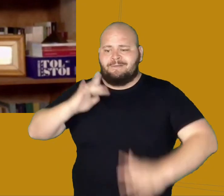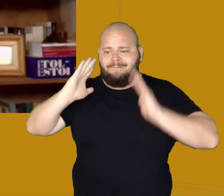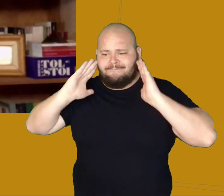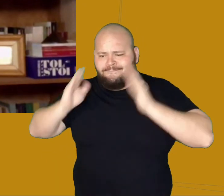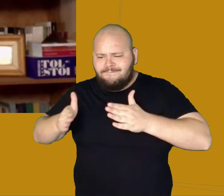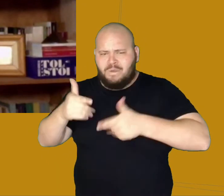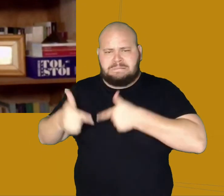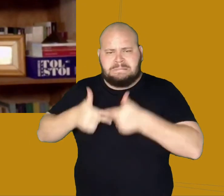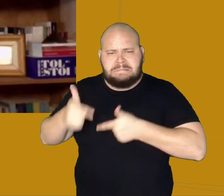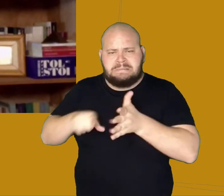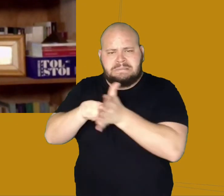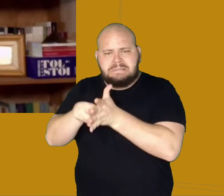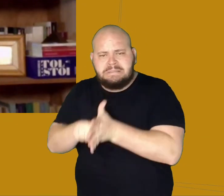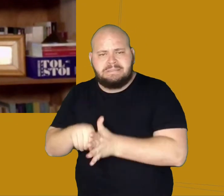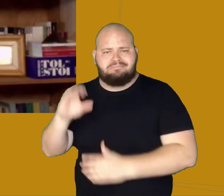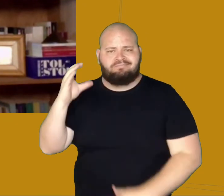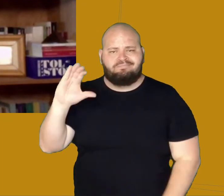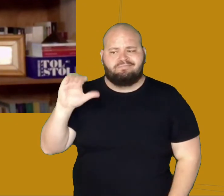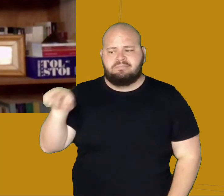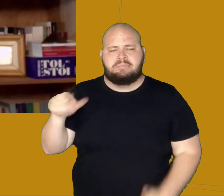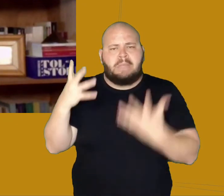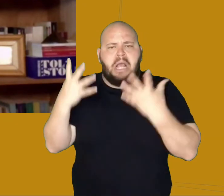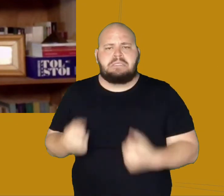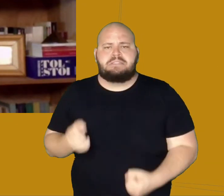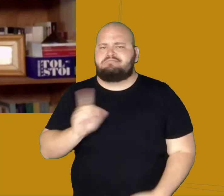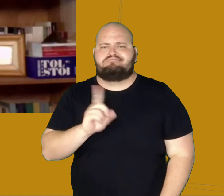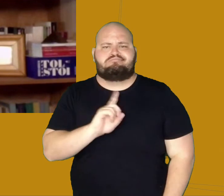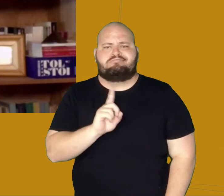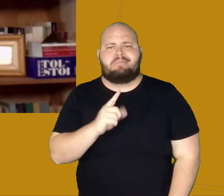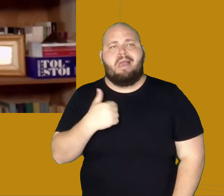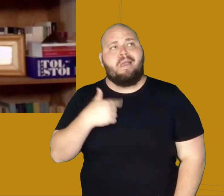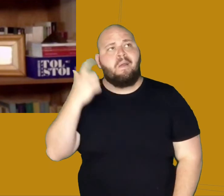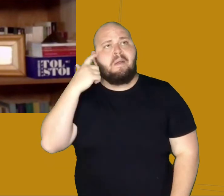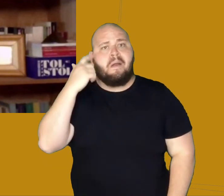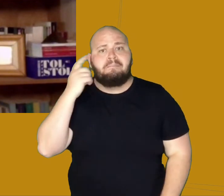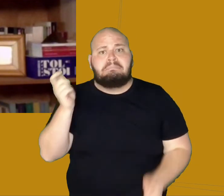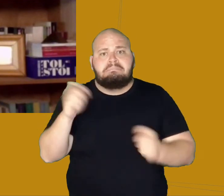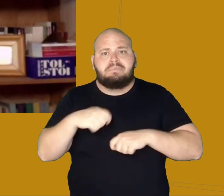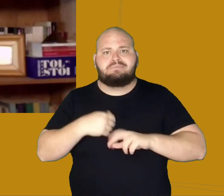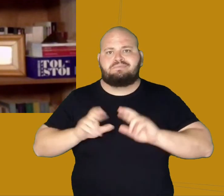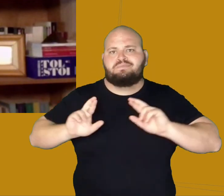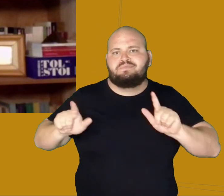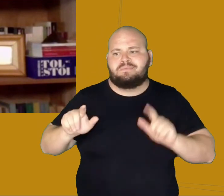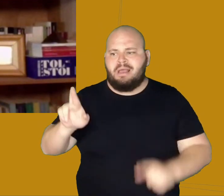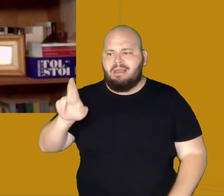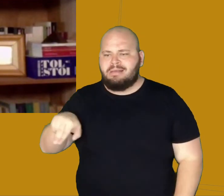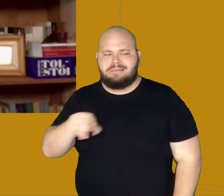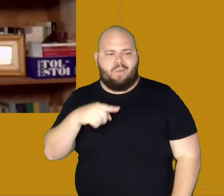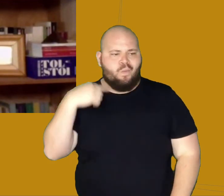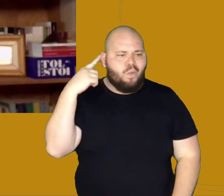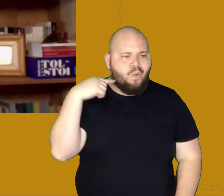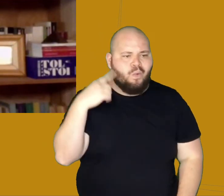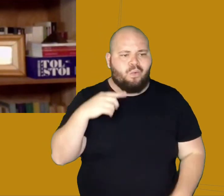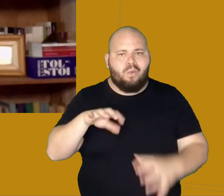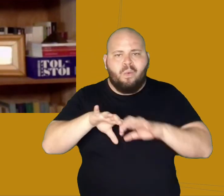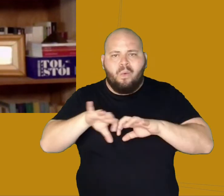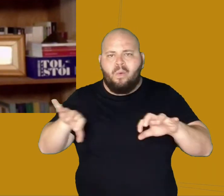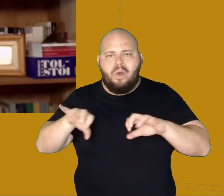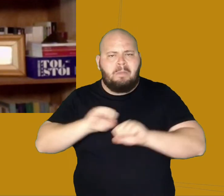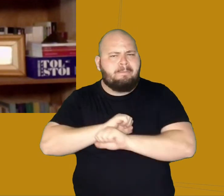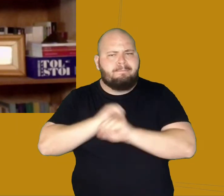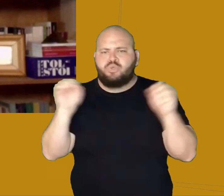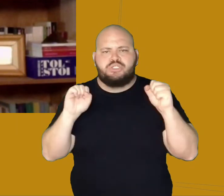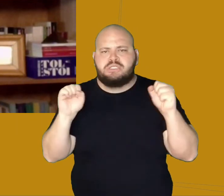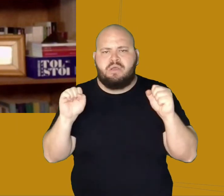tão obcecado com a sua pesquisa científica que ele não aceita a possibilidade de que a diferenciação entre razão e loucura